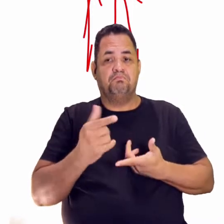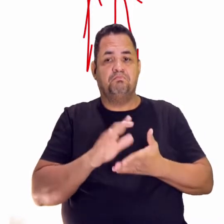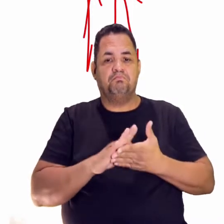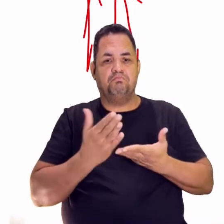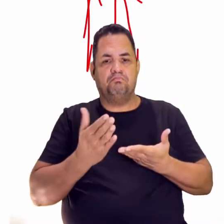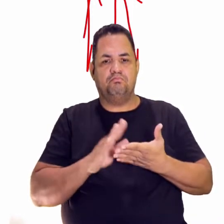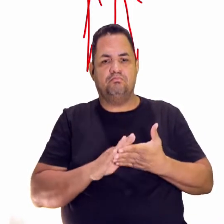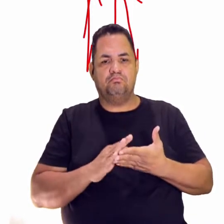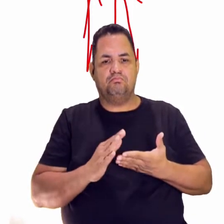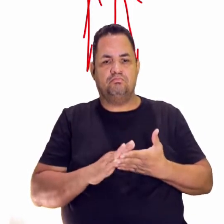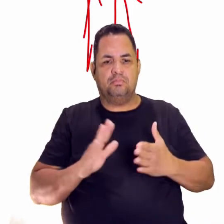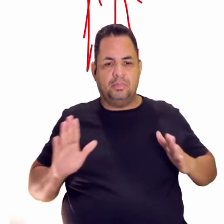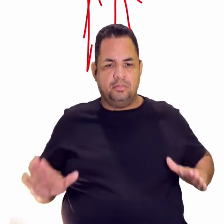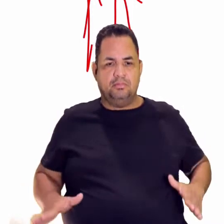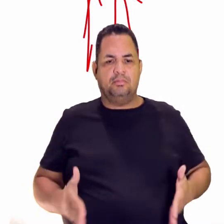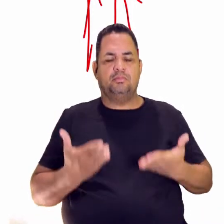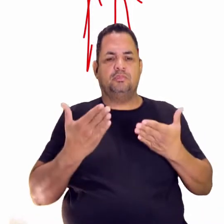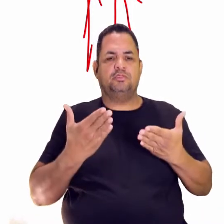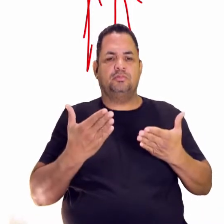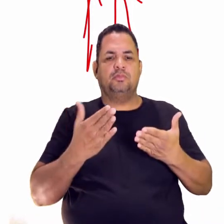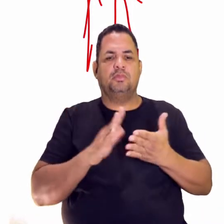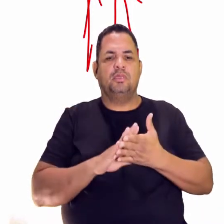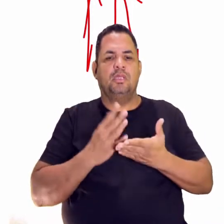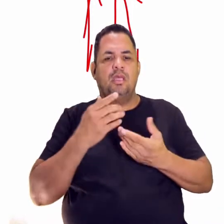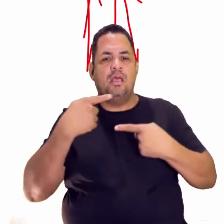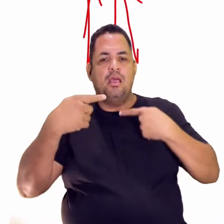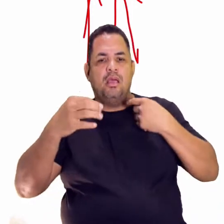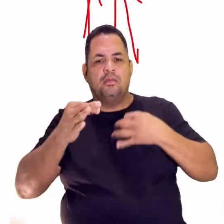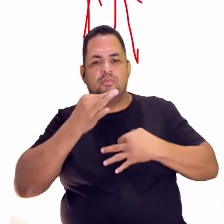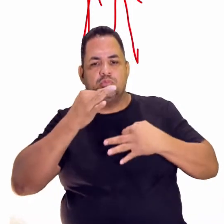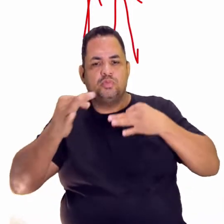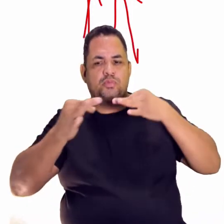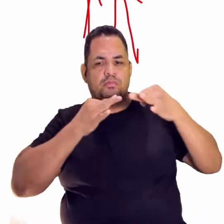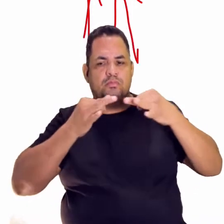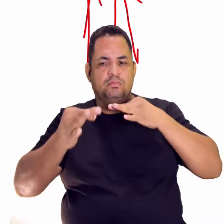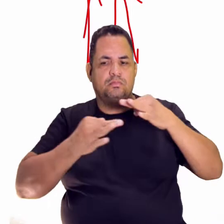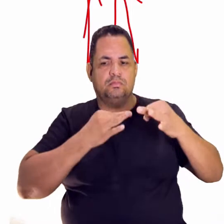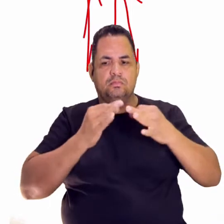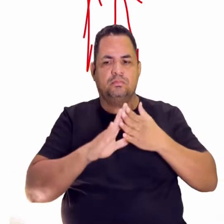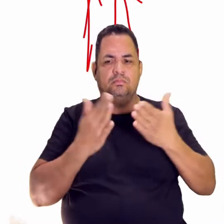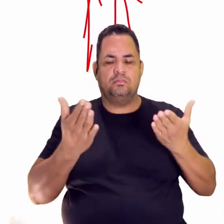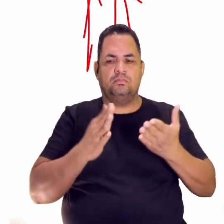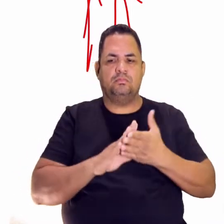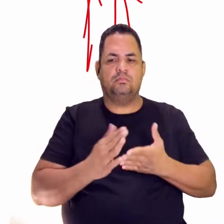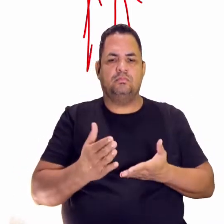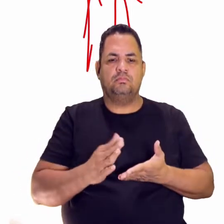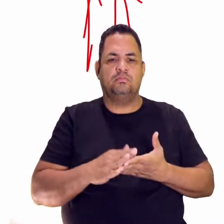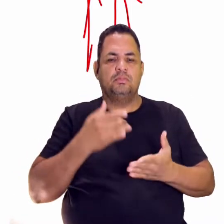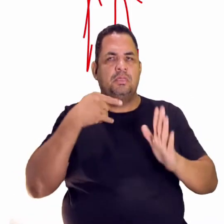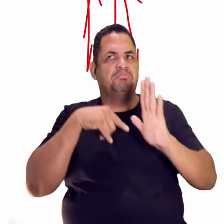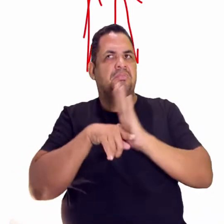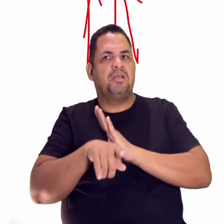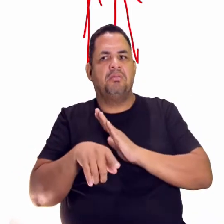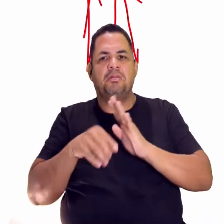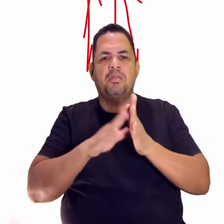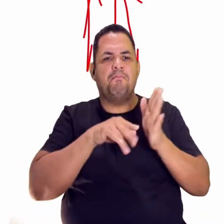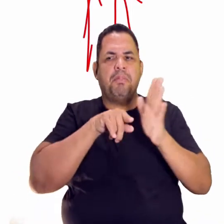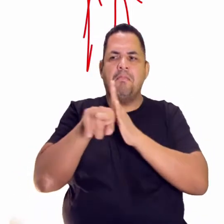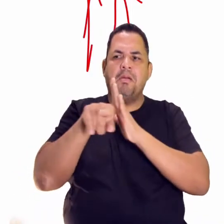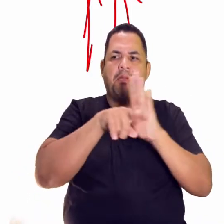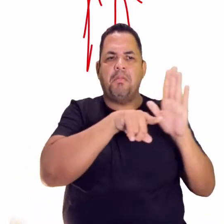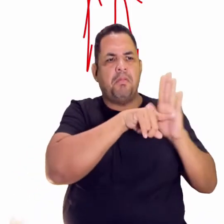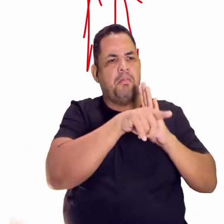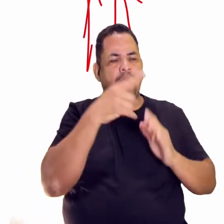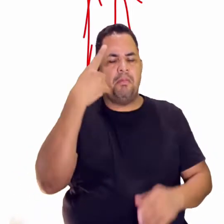provocar discussões, interessa a ele também fazer com que as pessoas se questionem, fazer com que as